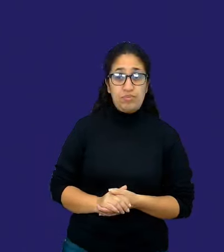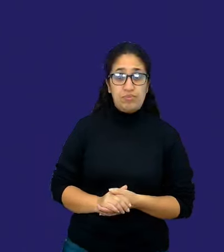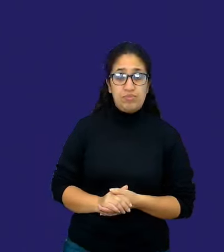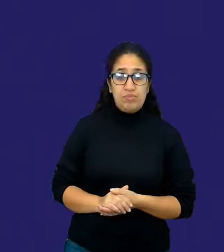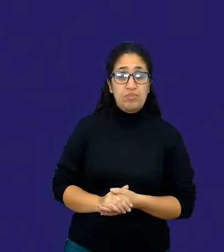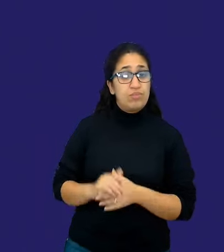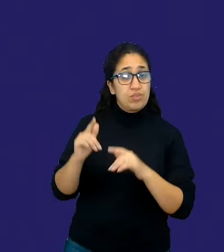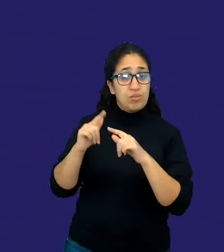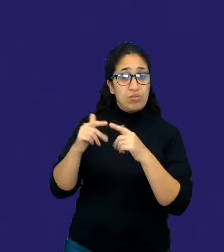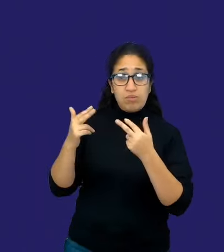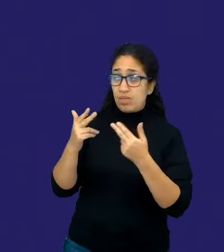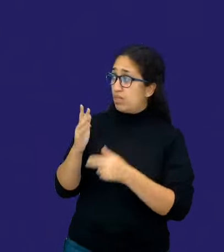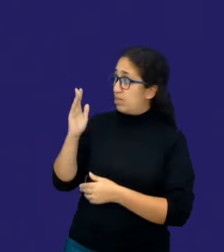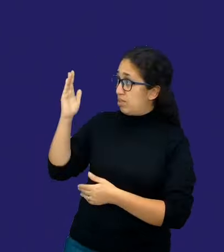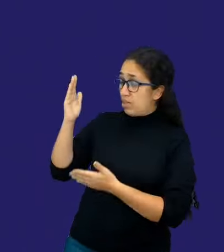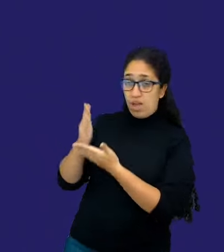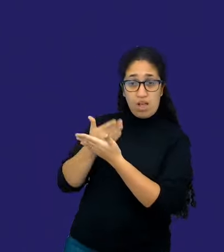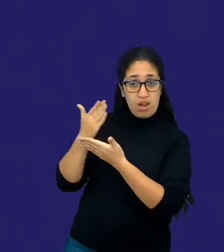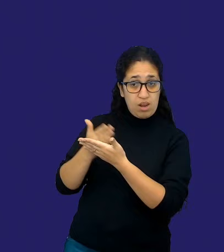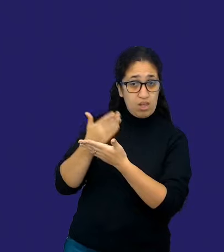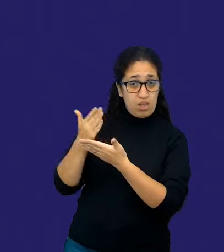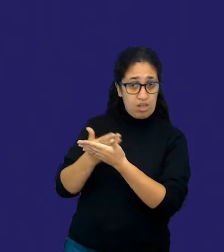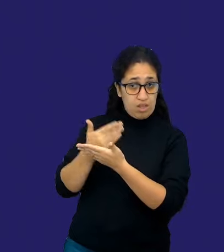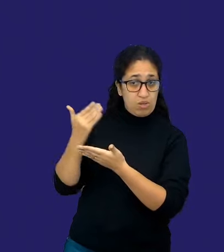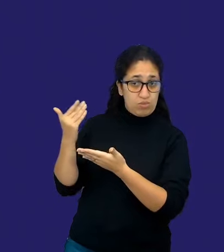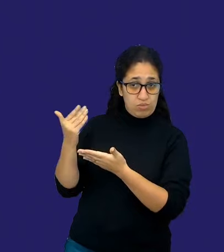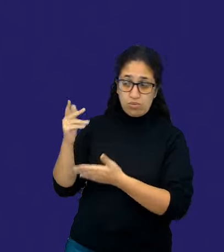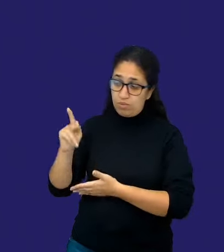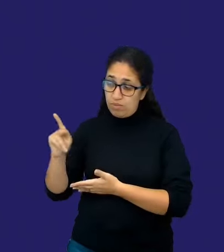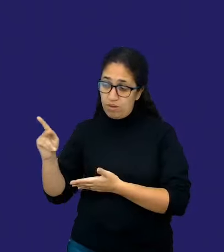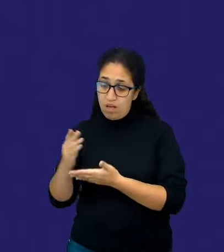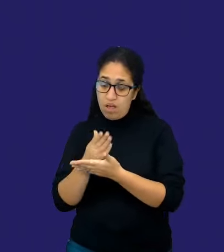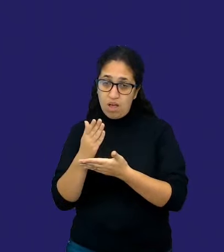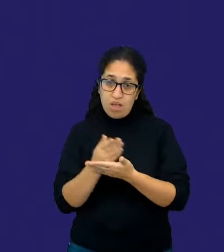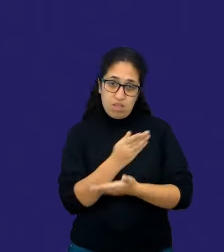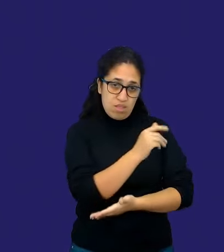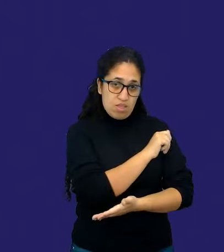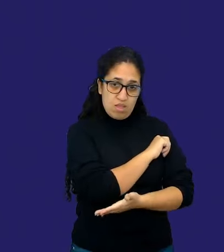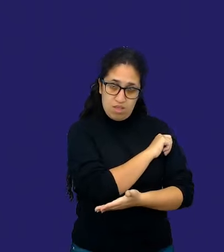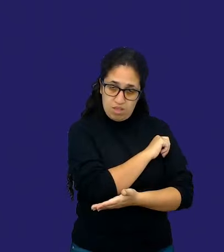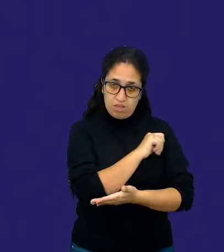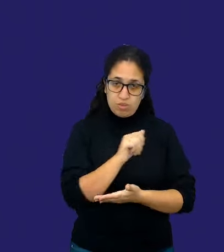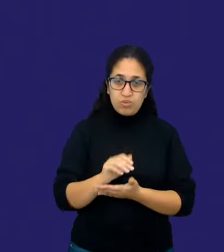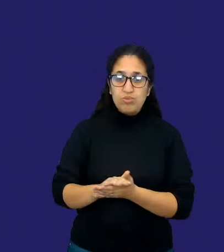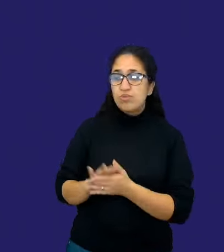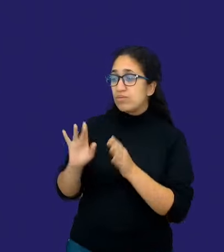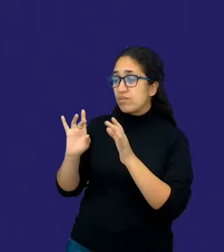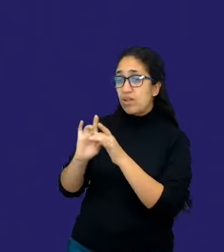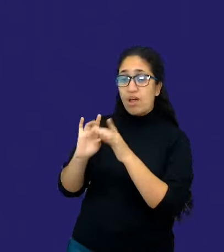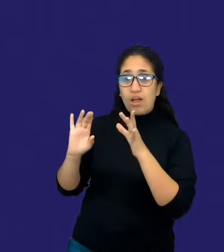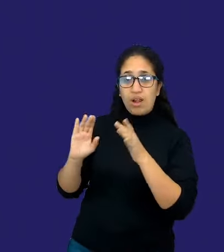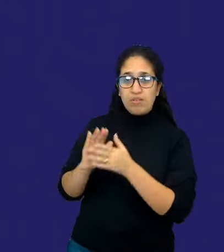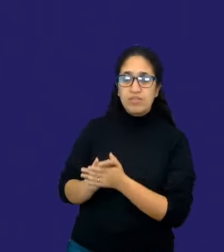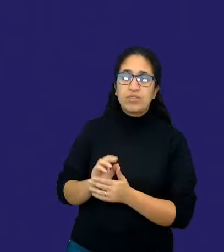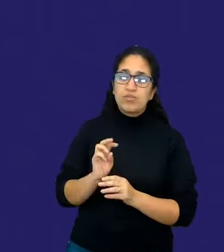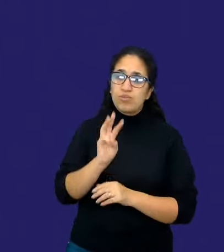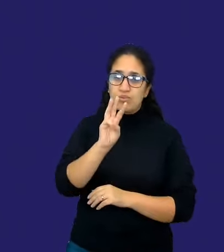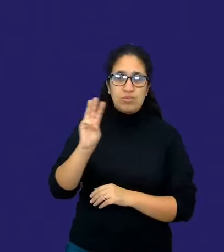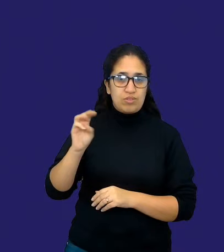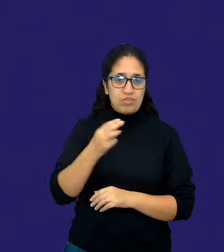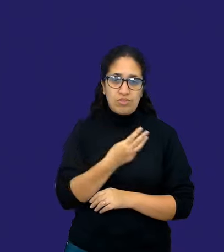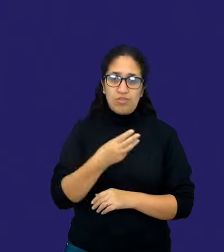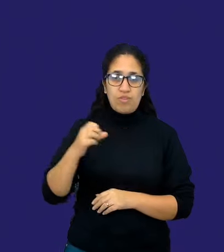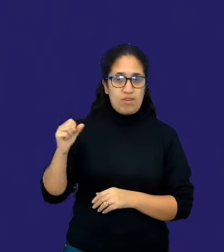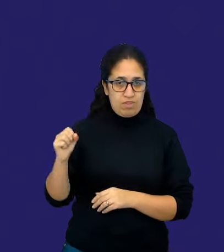Informamos que o material do Aprender Sempre, ou seja, os cadernos do professor e do estudante, estão disponibilizados no site da